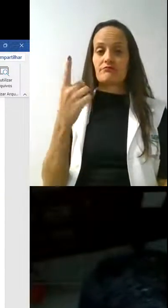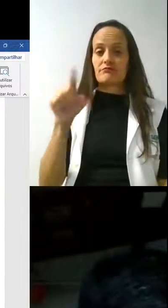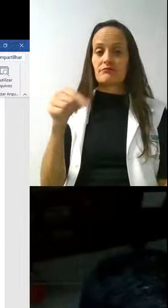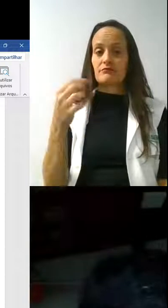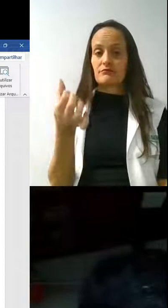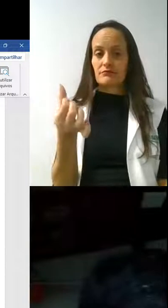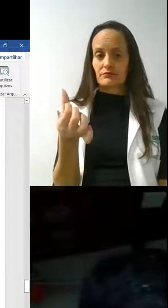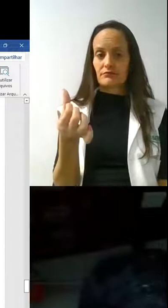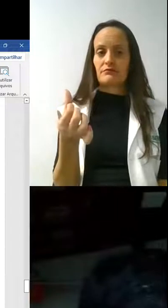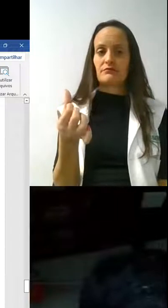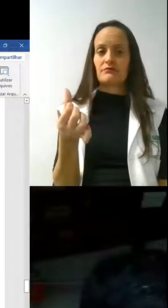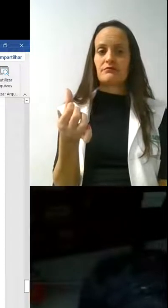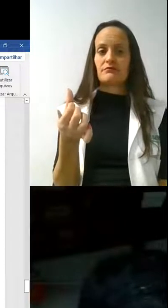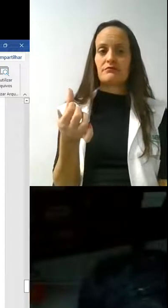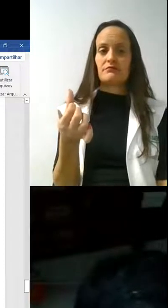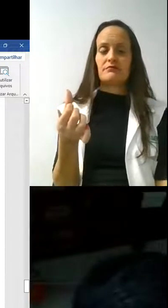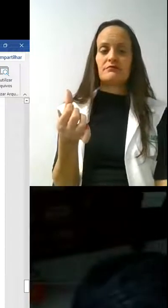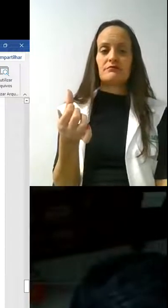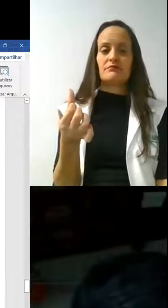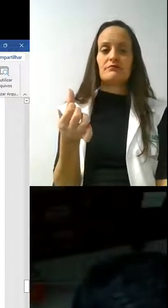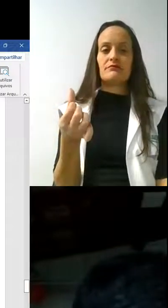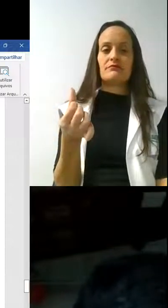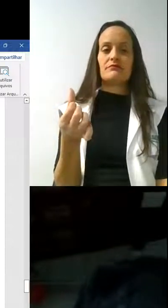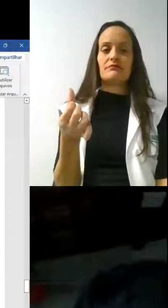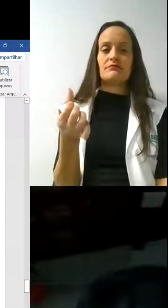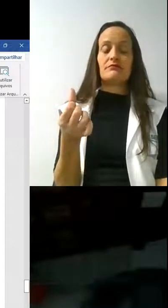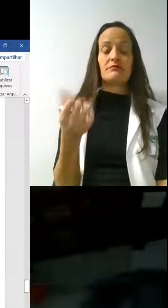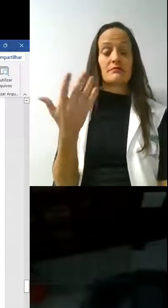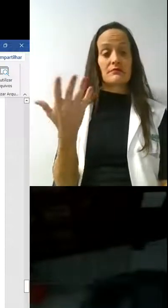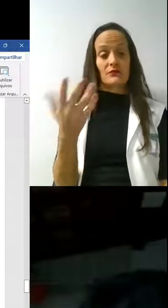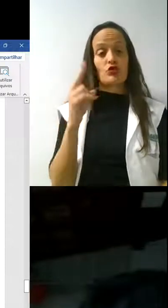quê? Metros. Então, assim, para mim,